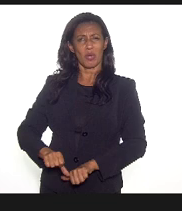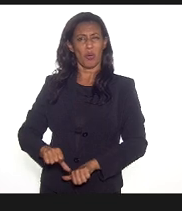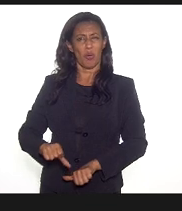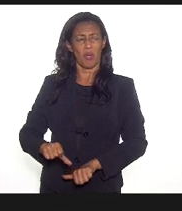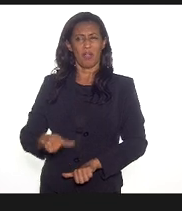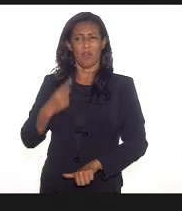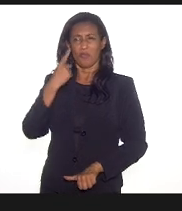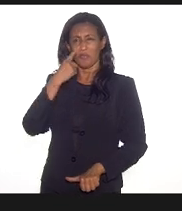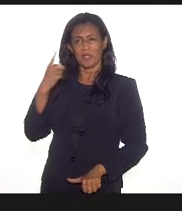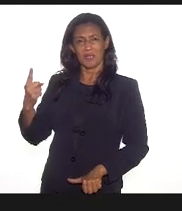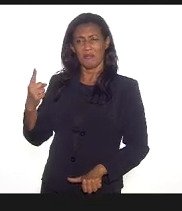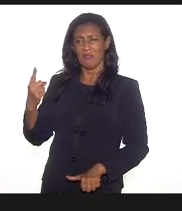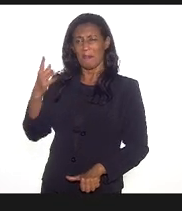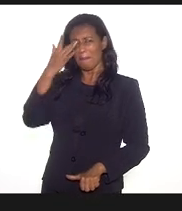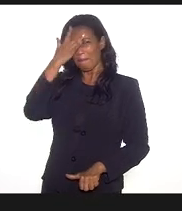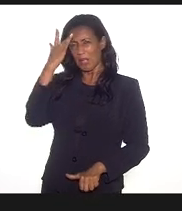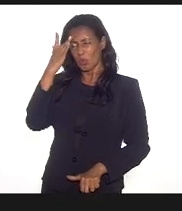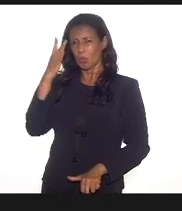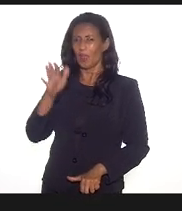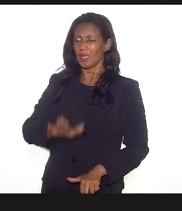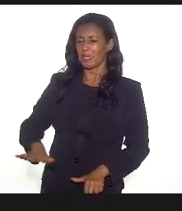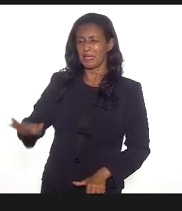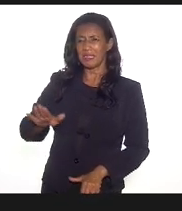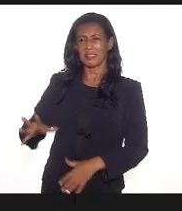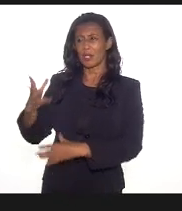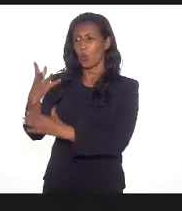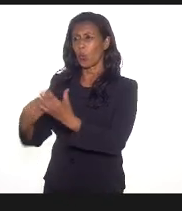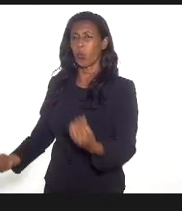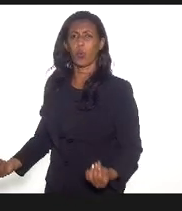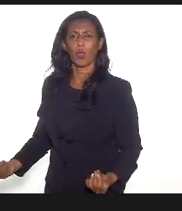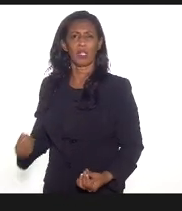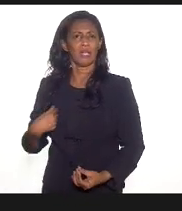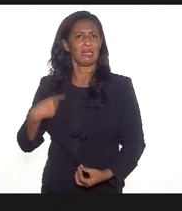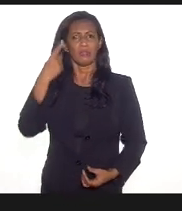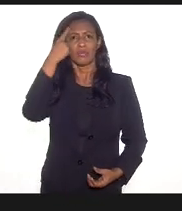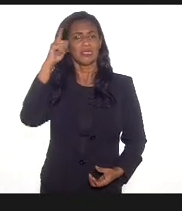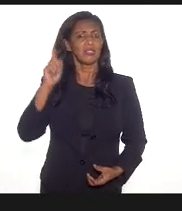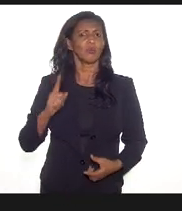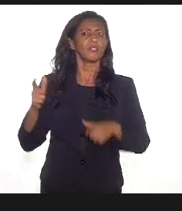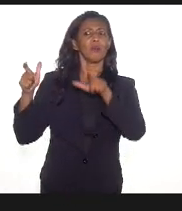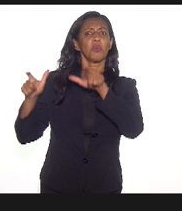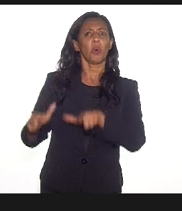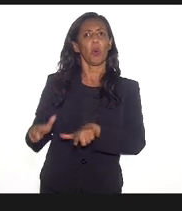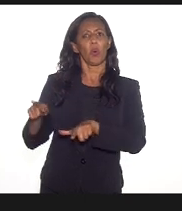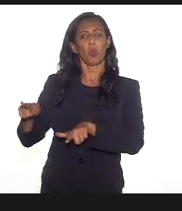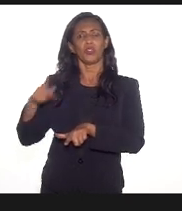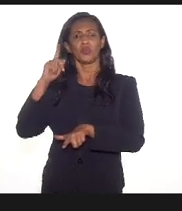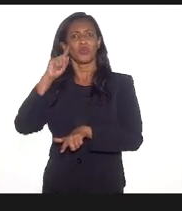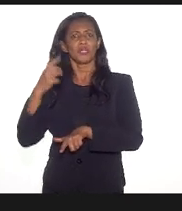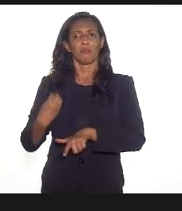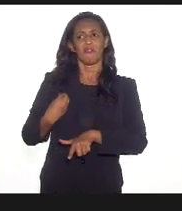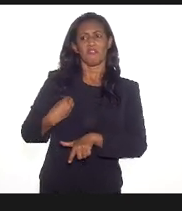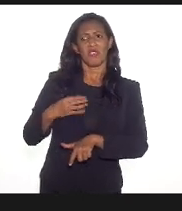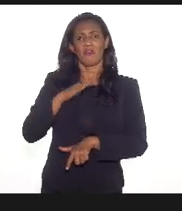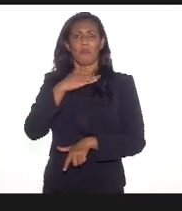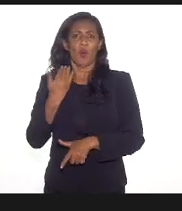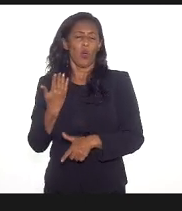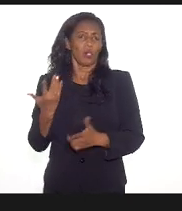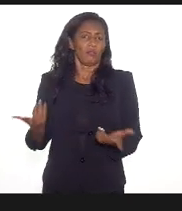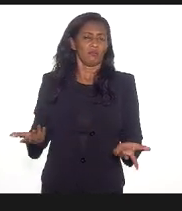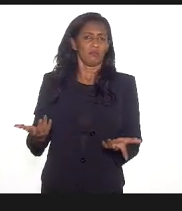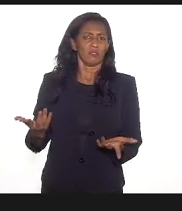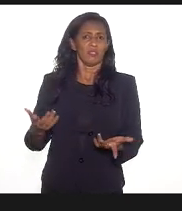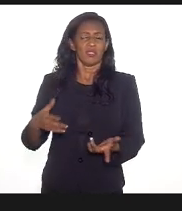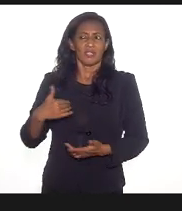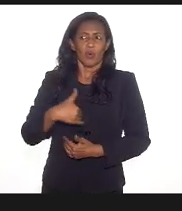alguém desaparecido, principalmente uma criança desaparecida, e você não saber o paradeiro dela, não saber se está viva, se está morta, não saber se